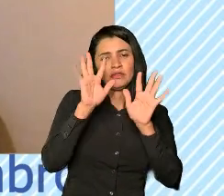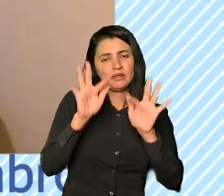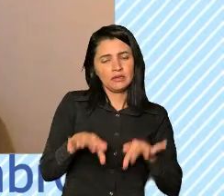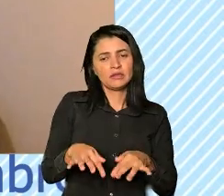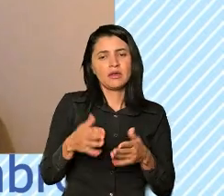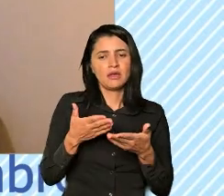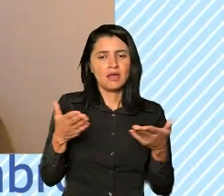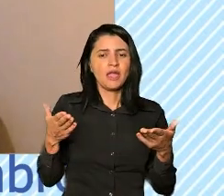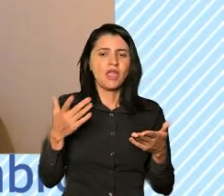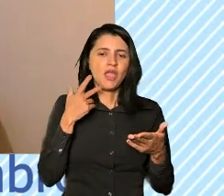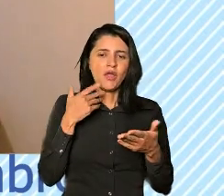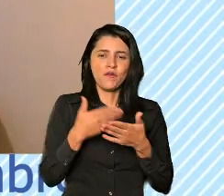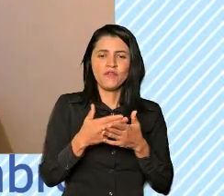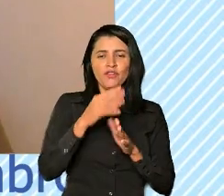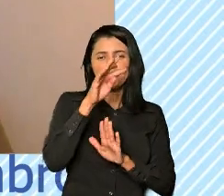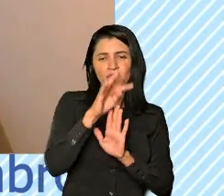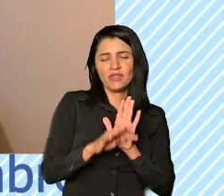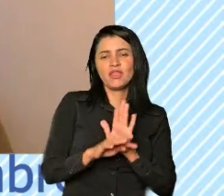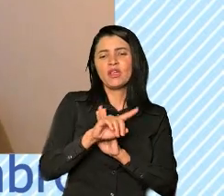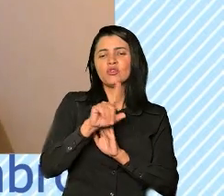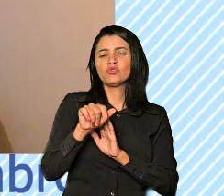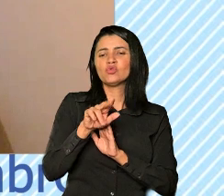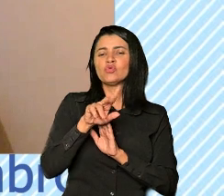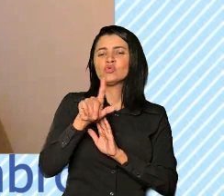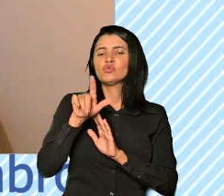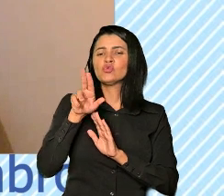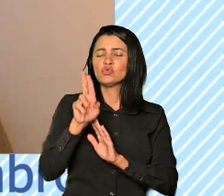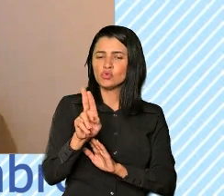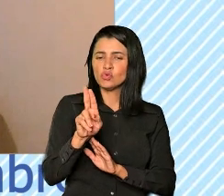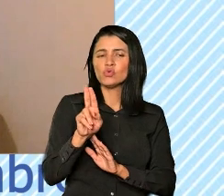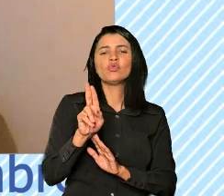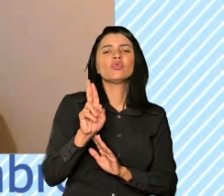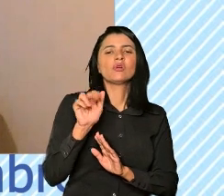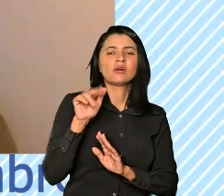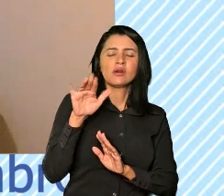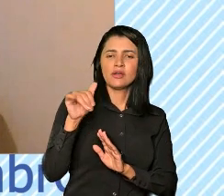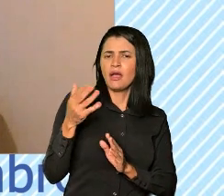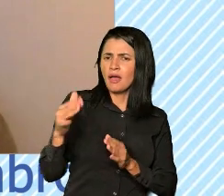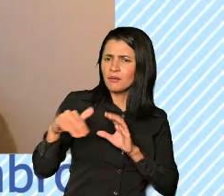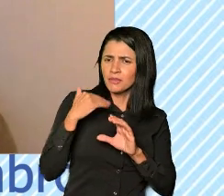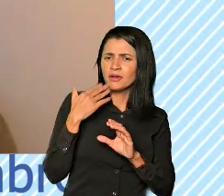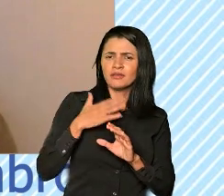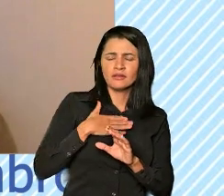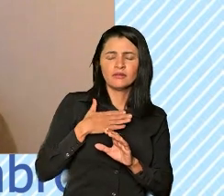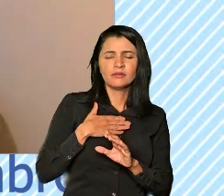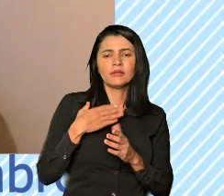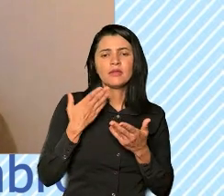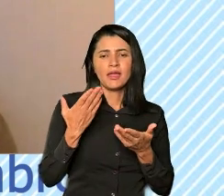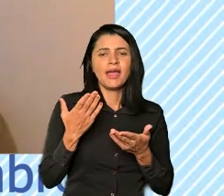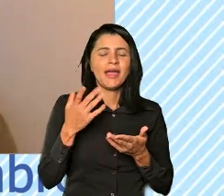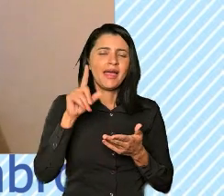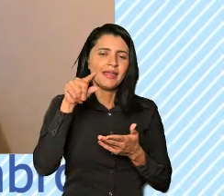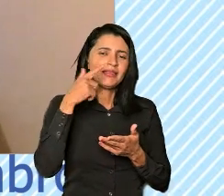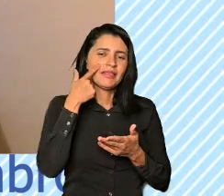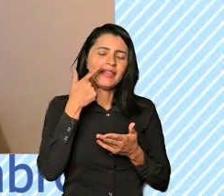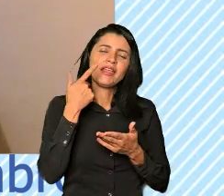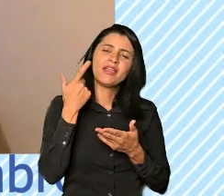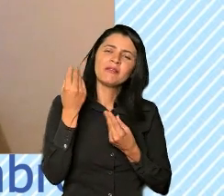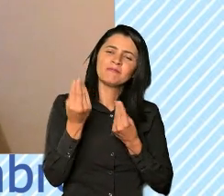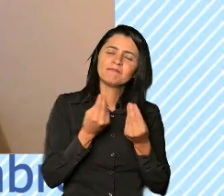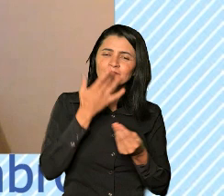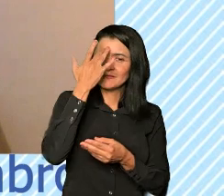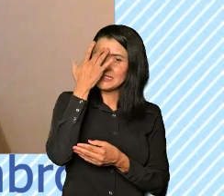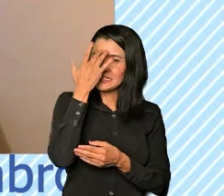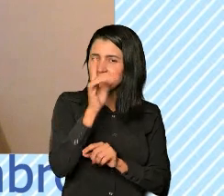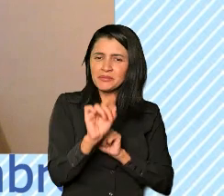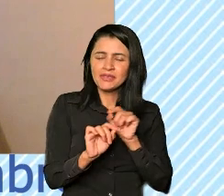eu acabei de fazer um texto sobre a Zuzu Ângel, o Ricardo Então até passe sabe. para a gente. Assim, eu não